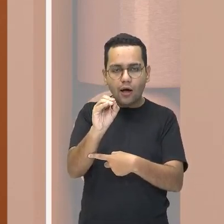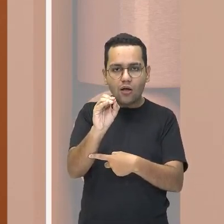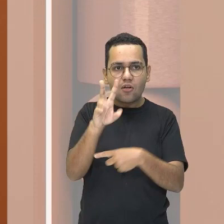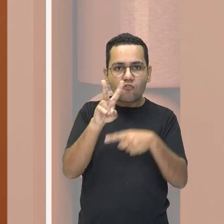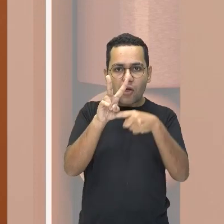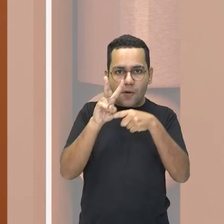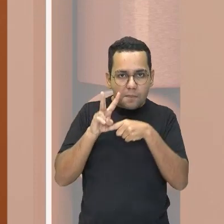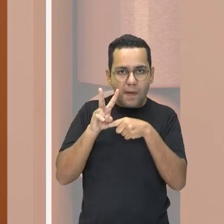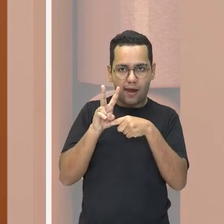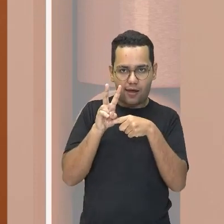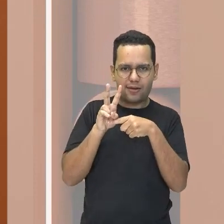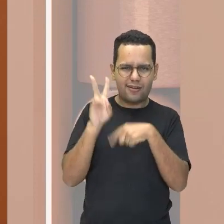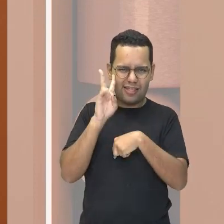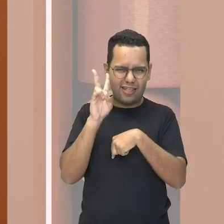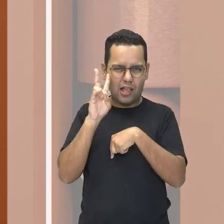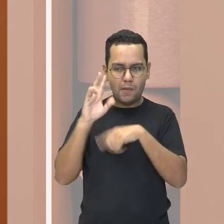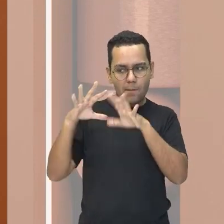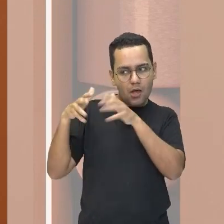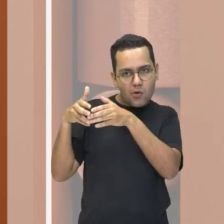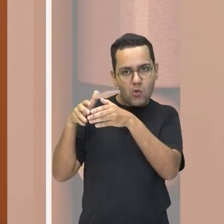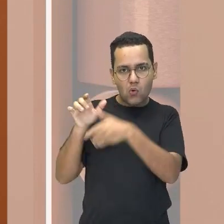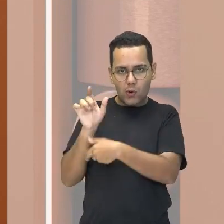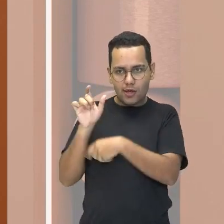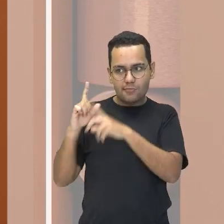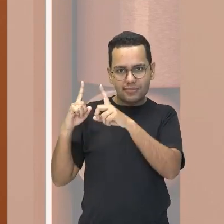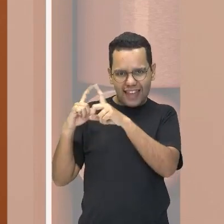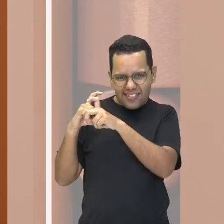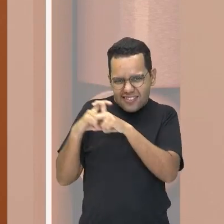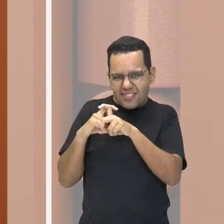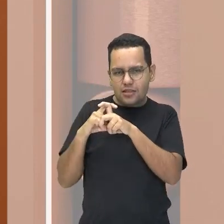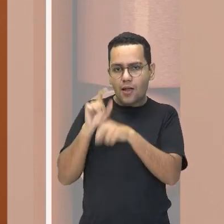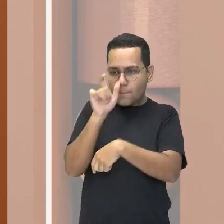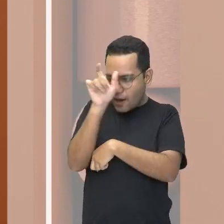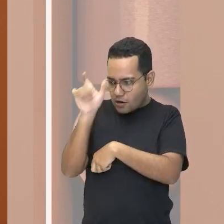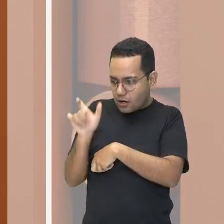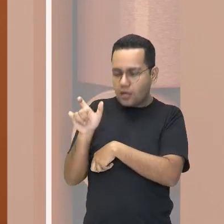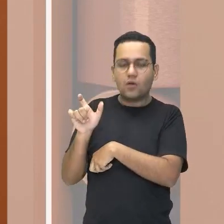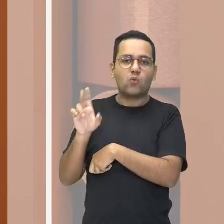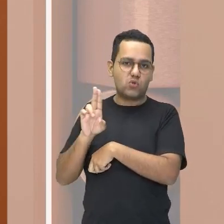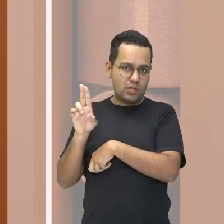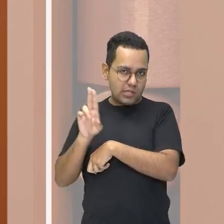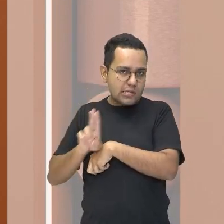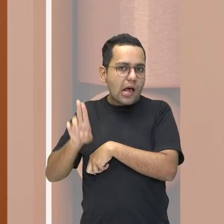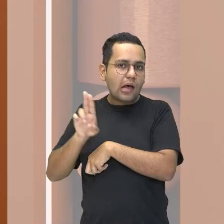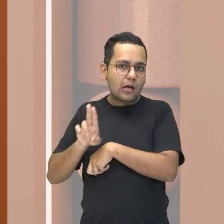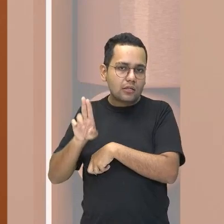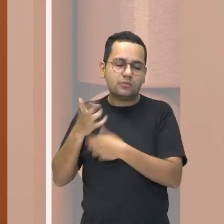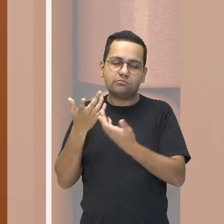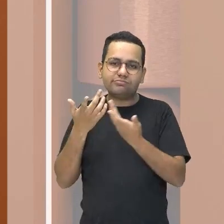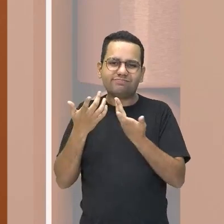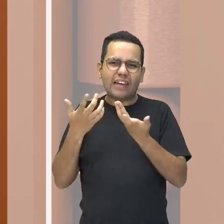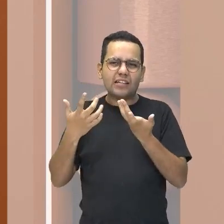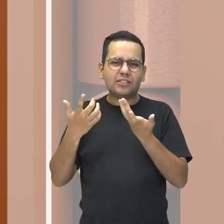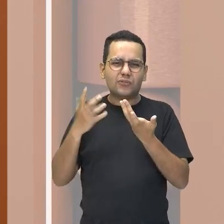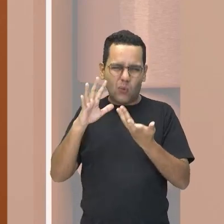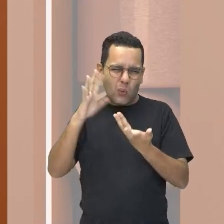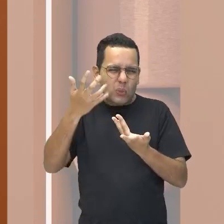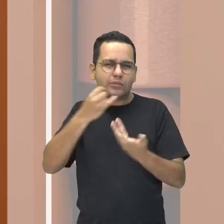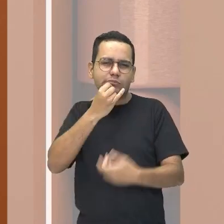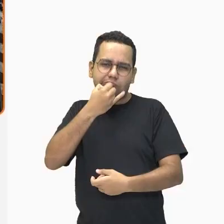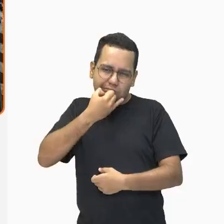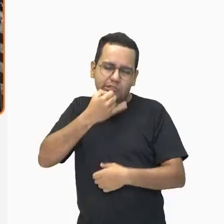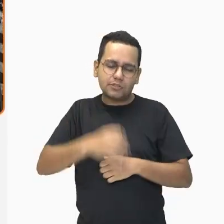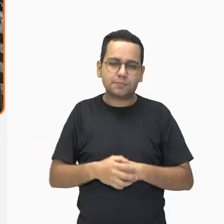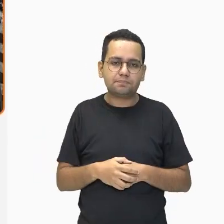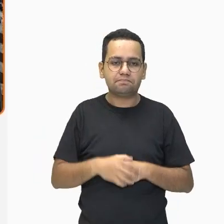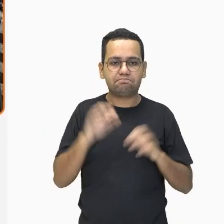pelos nazistas, tá, gente? Uma página bastante triste e emblemática da nossa história. Vamos conhecer um pouquinho mais sobre